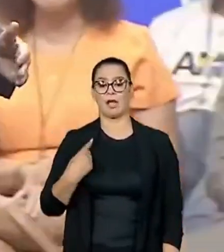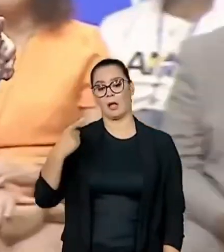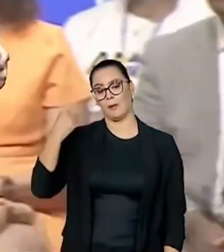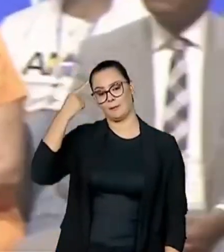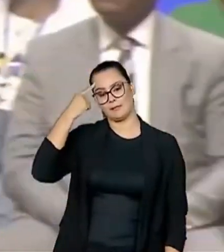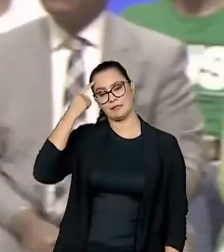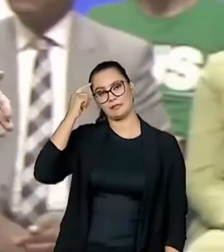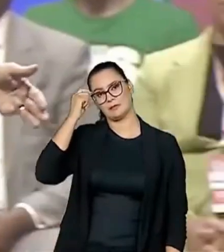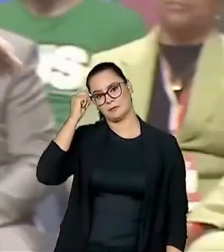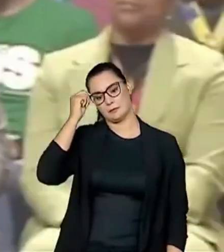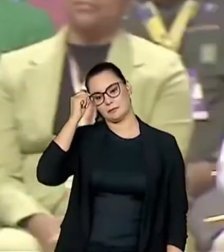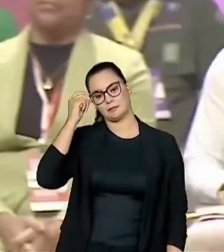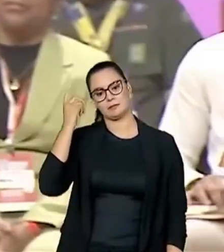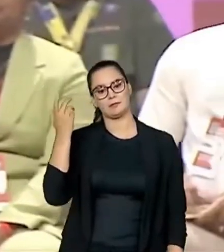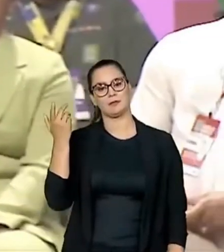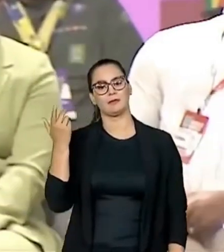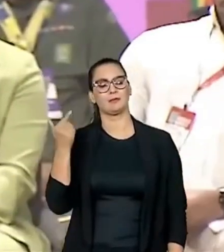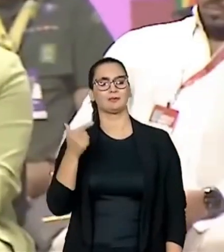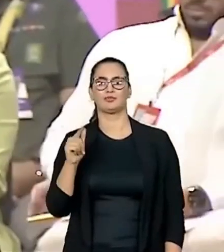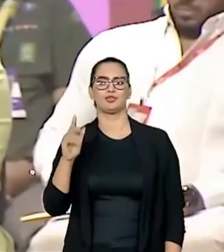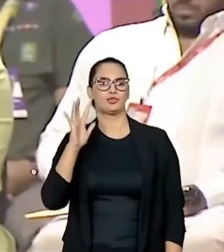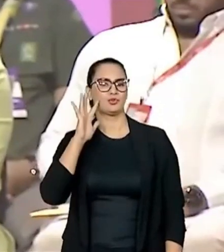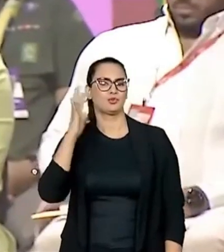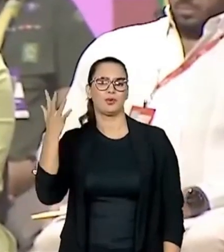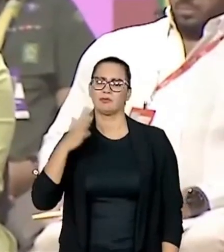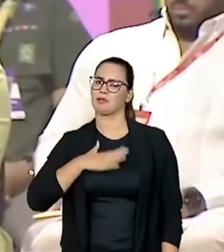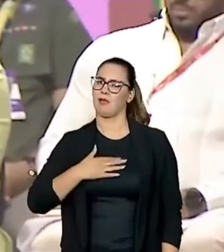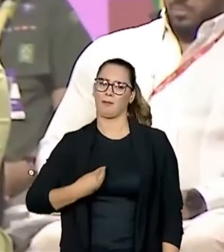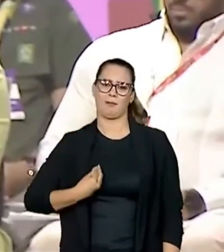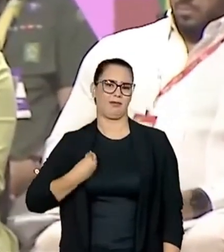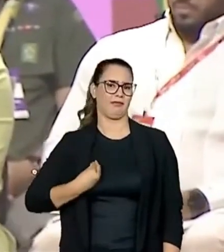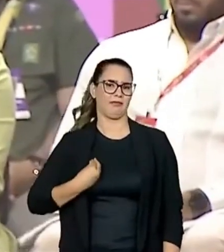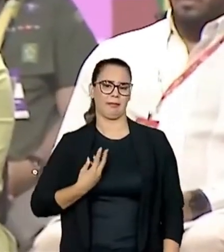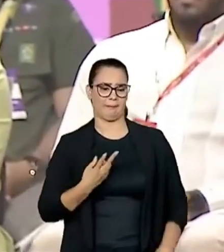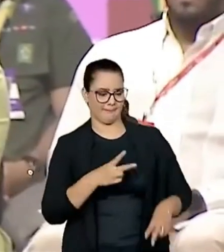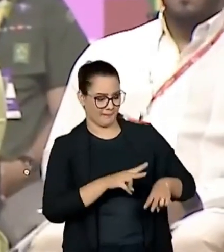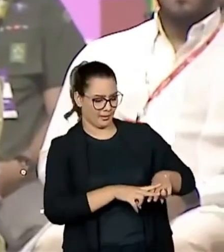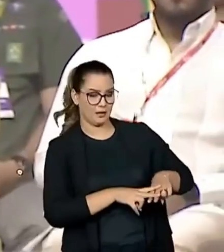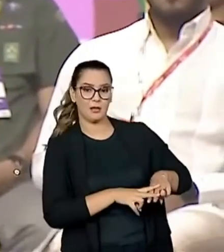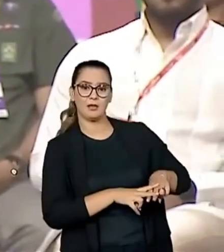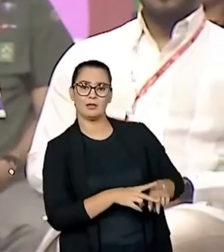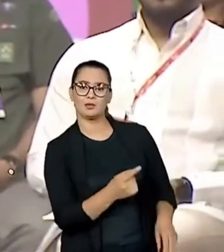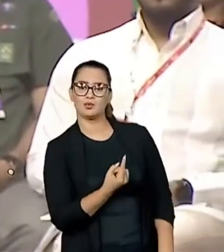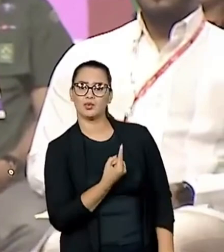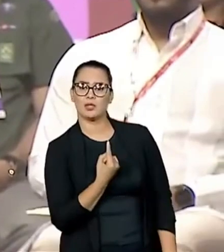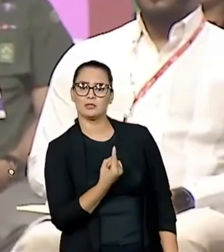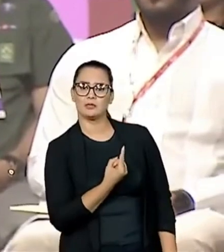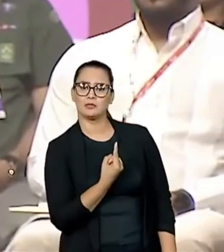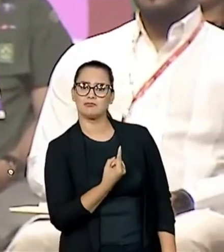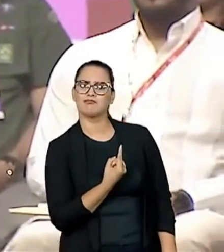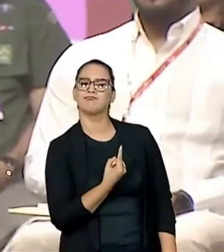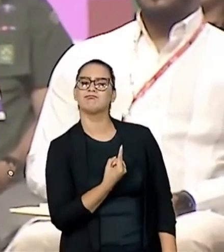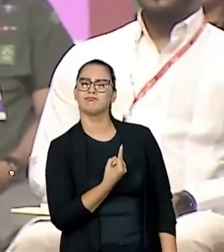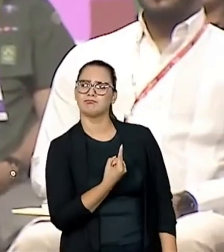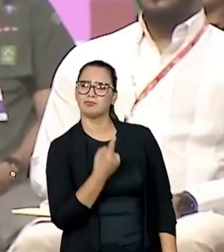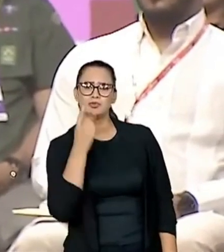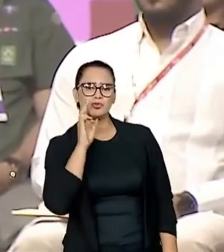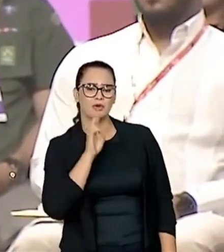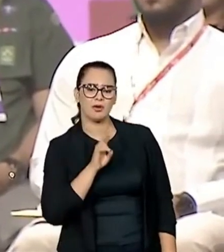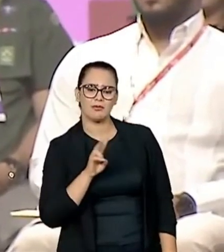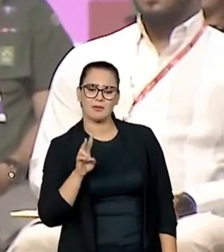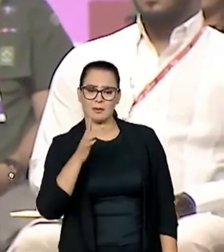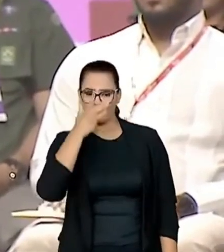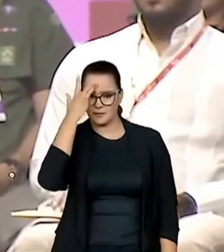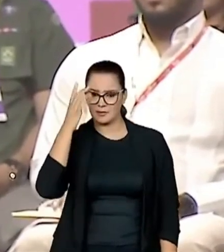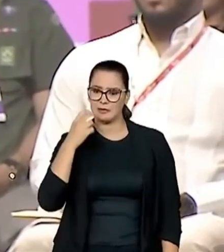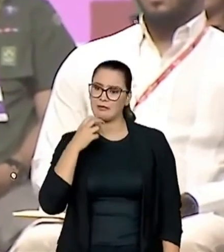pensava que já não tinha mais jeito na minha vida. Preso, solito, sabe, o máximo que eu vi era o pessoal